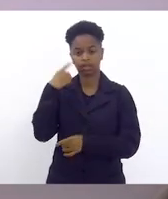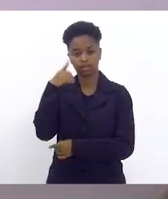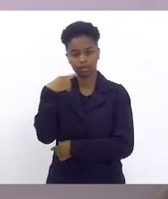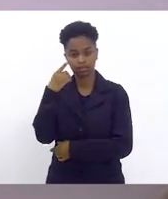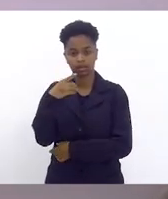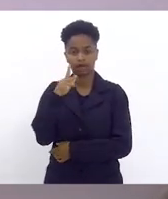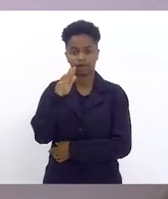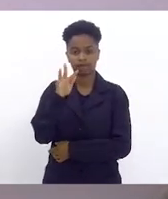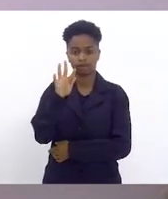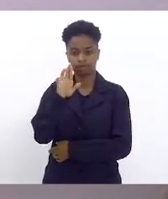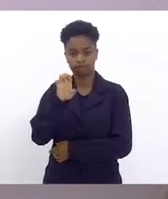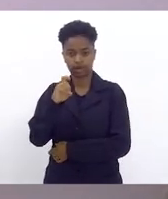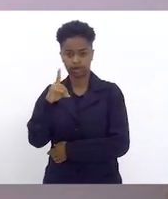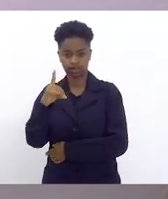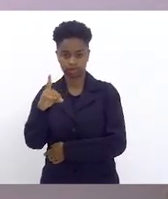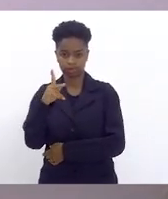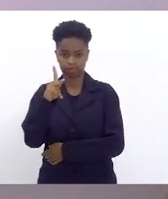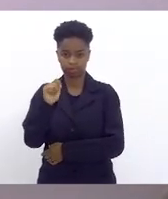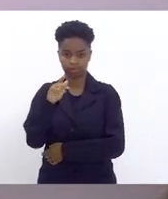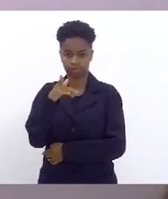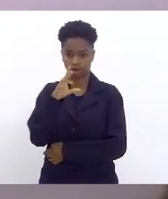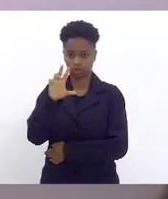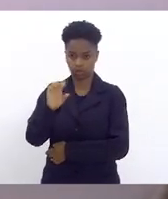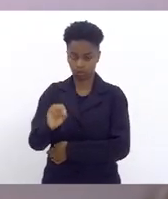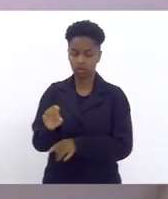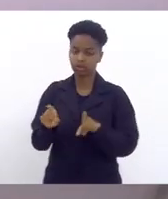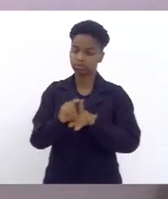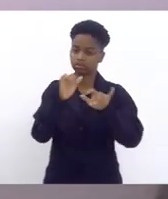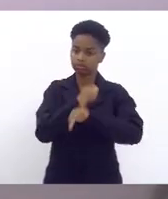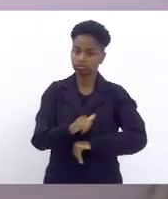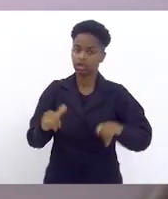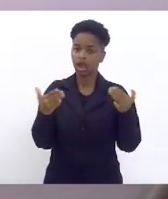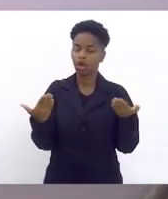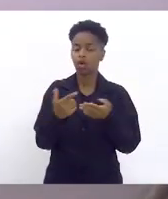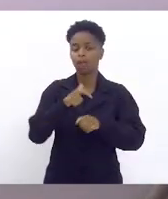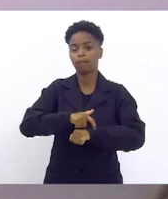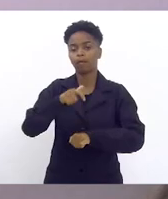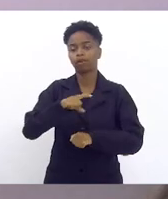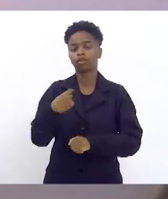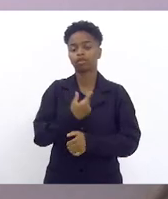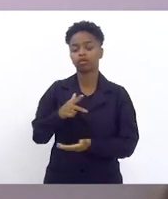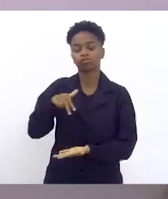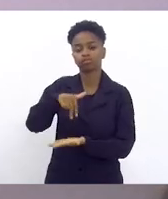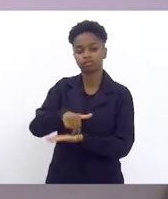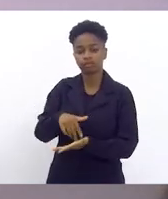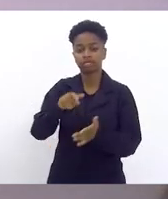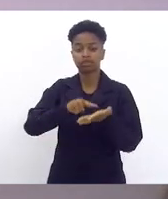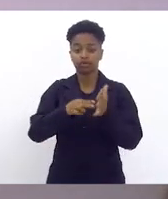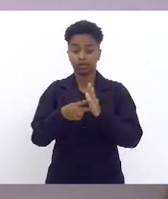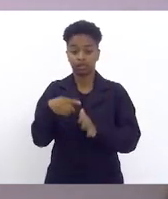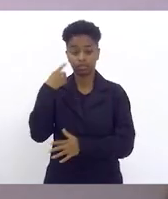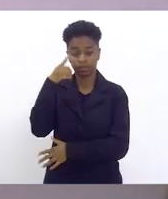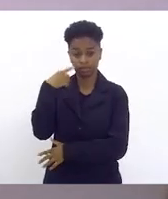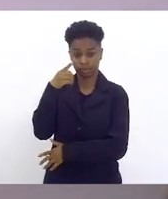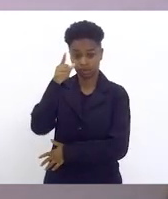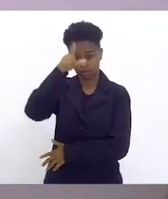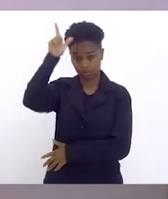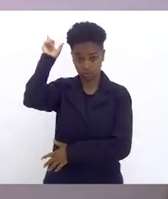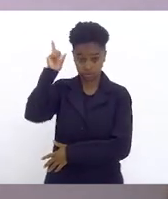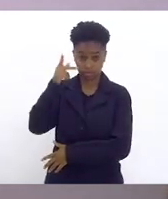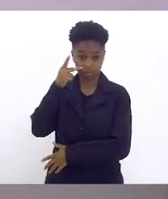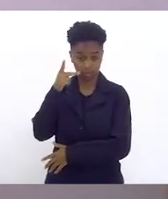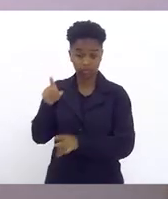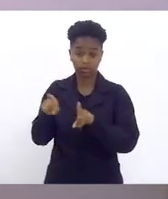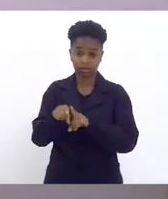Fred Pacheco e dizer que esse momento que nós estamos aqui é porque Deputado Luiz Paulo deputada Marta e deputado